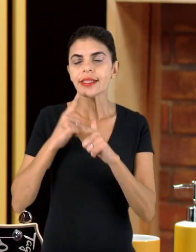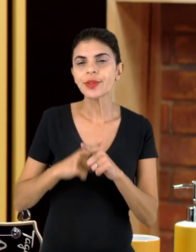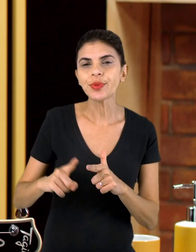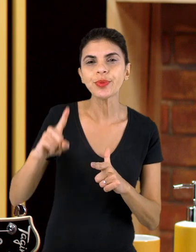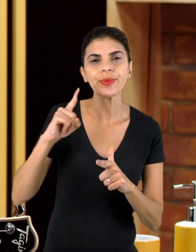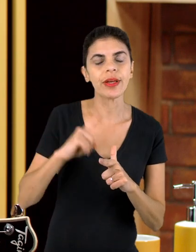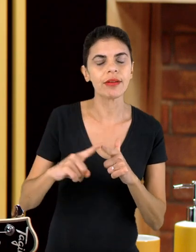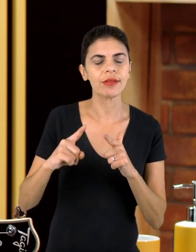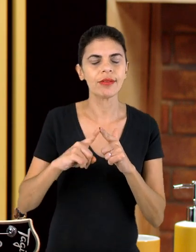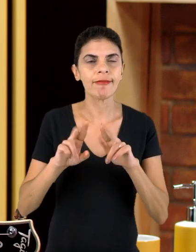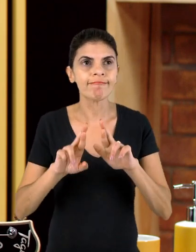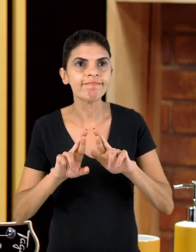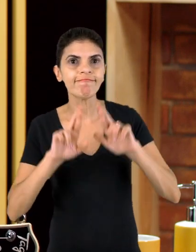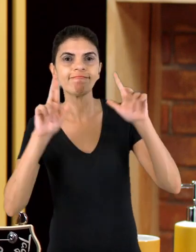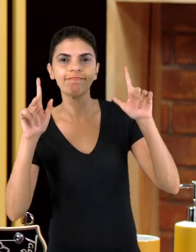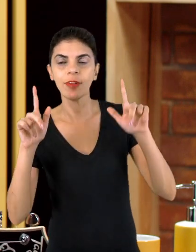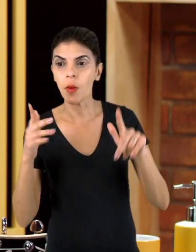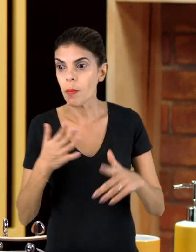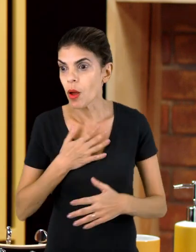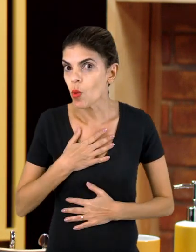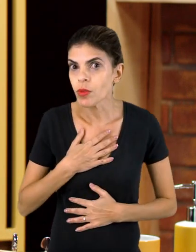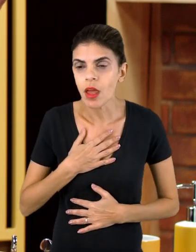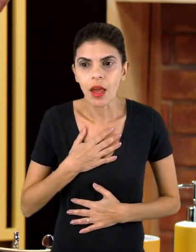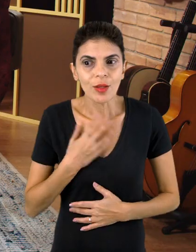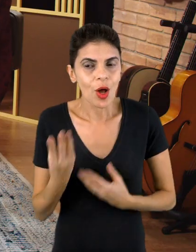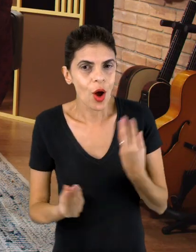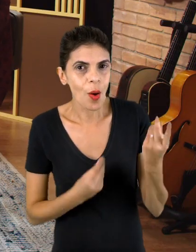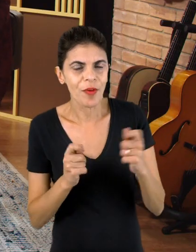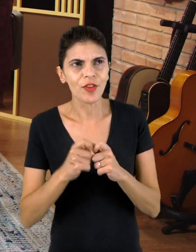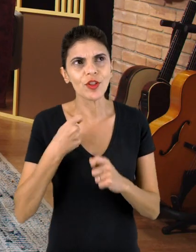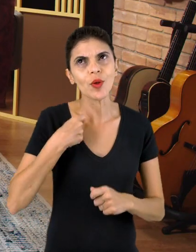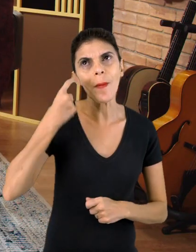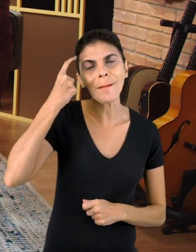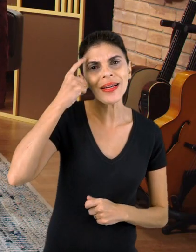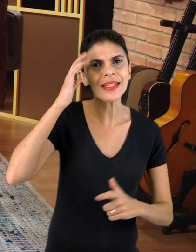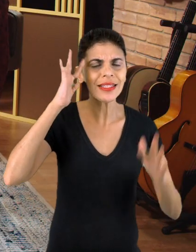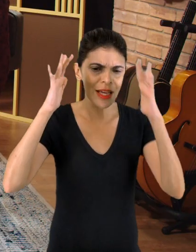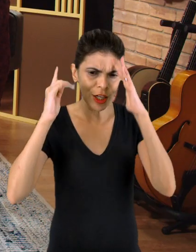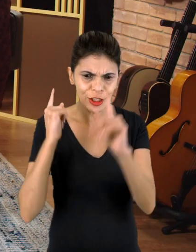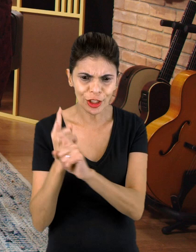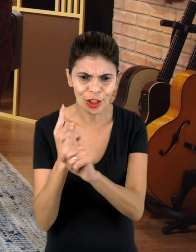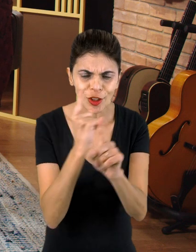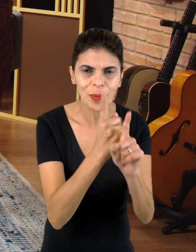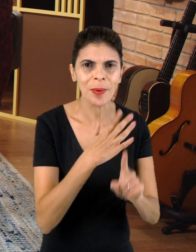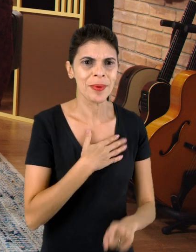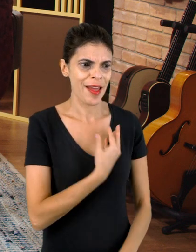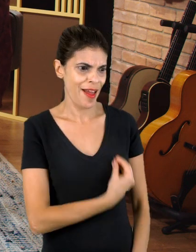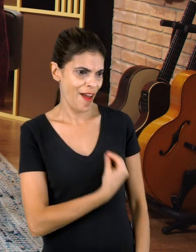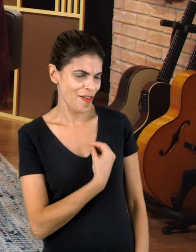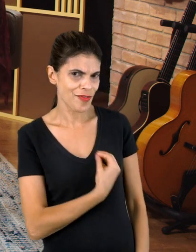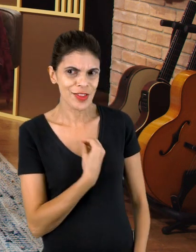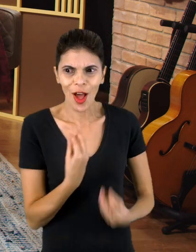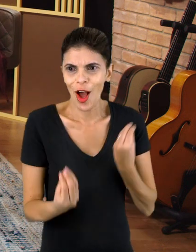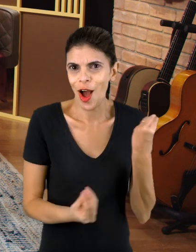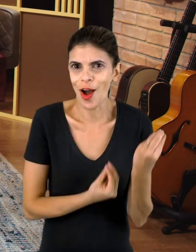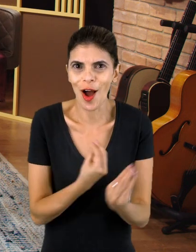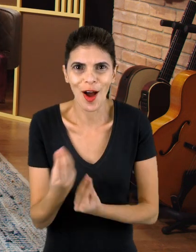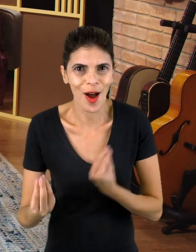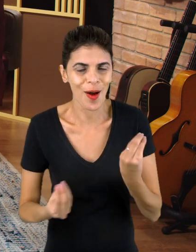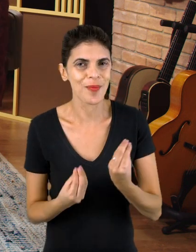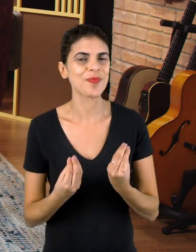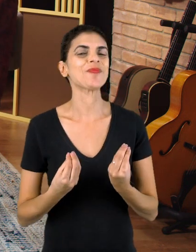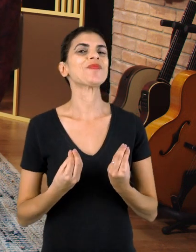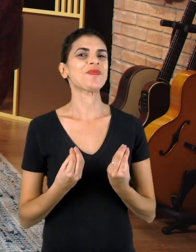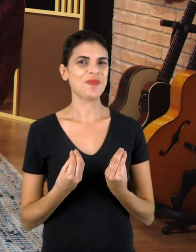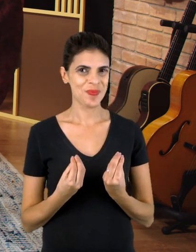Situações escabrosas, assim, que você fala, meu Deus, o que, que foi não, isso? Eu tô pensando que quem mais você descobriu da minha vida, Nelson Faria? Eu tô